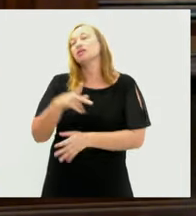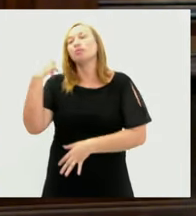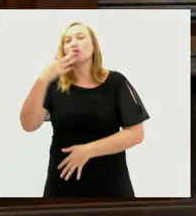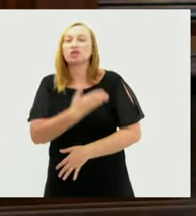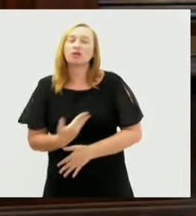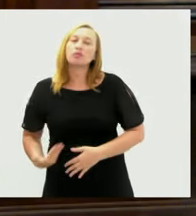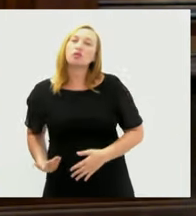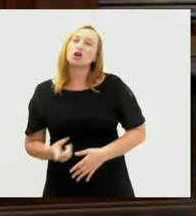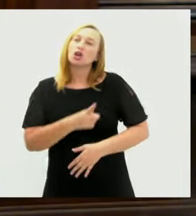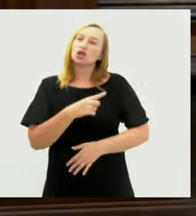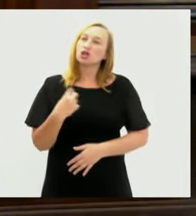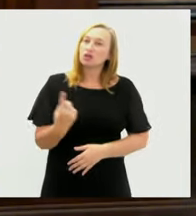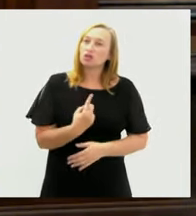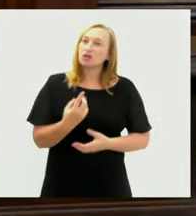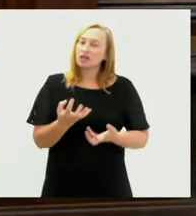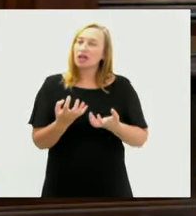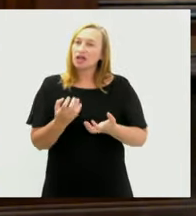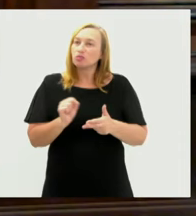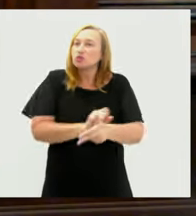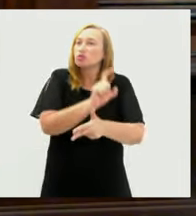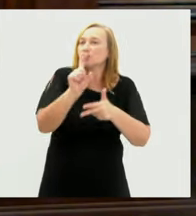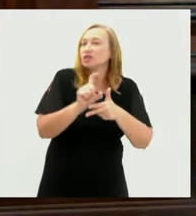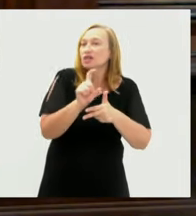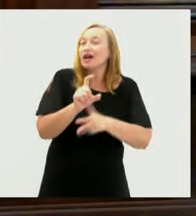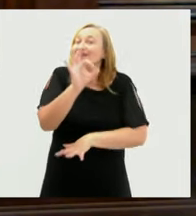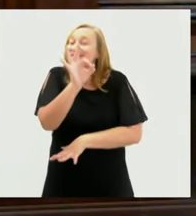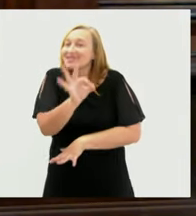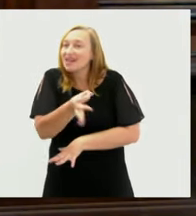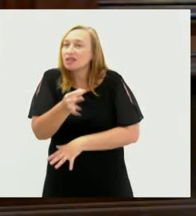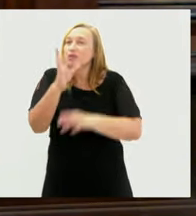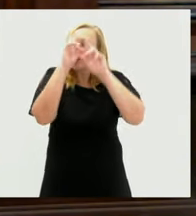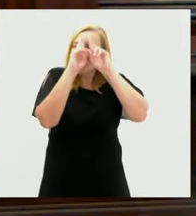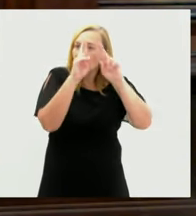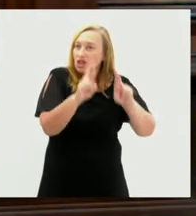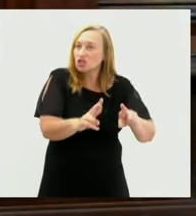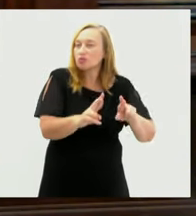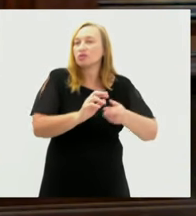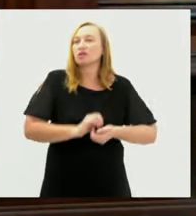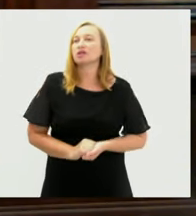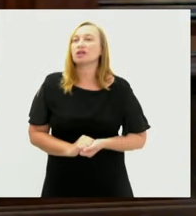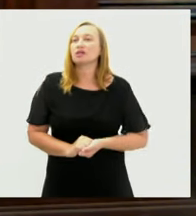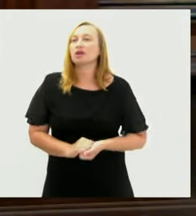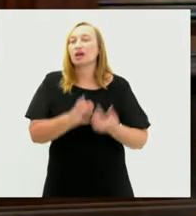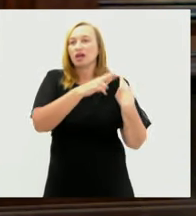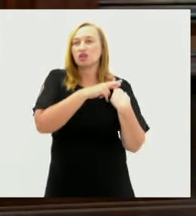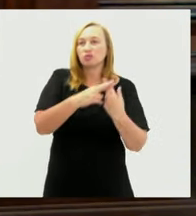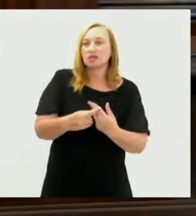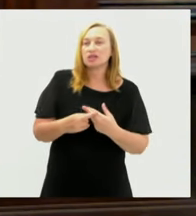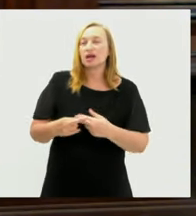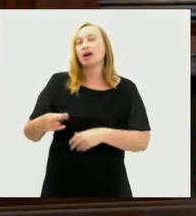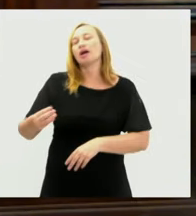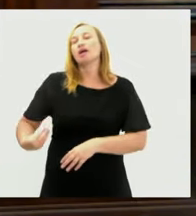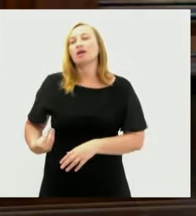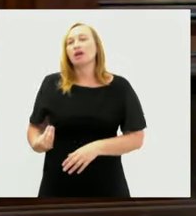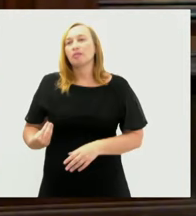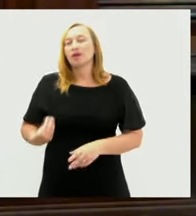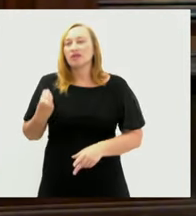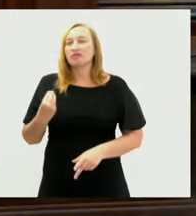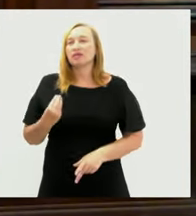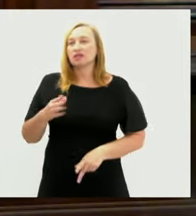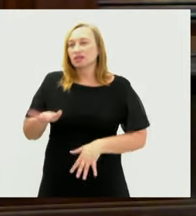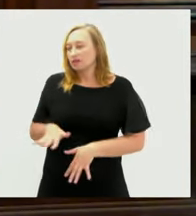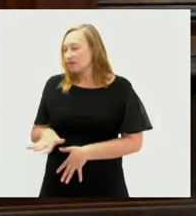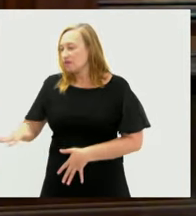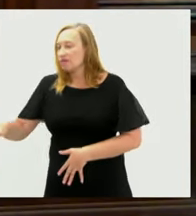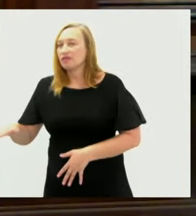gente espera do Poder Executivo, minimamente responsável com a vida das pessoas que vivem nas favelas e periferias. É disso